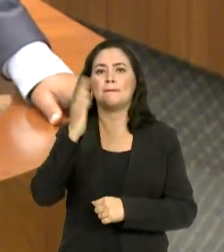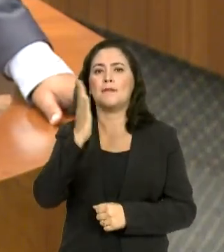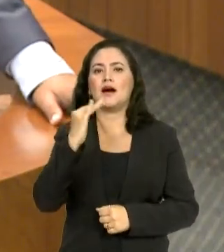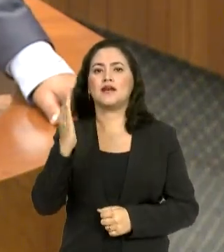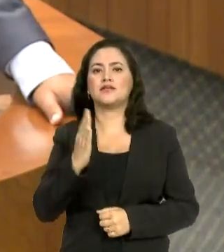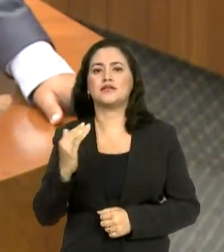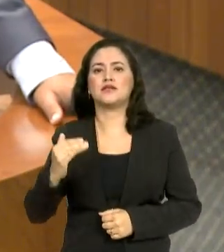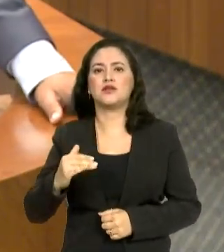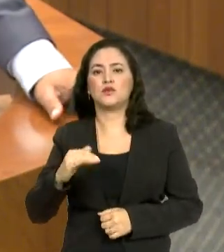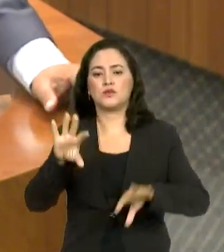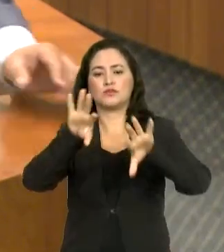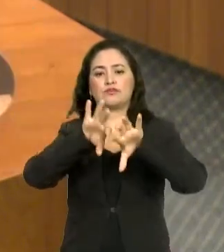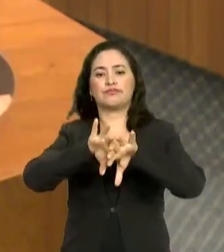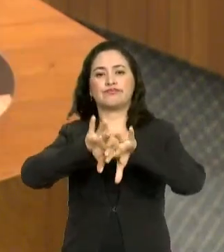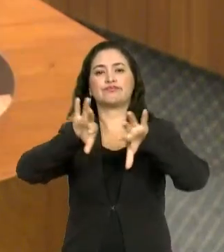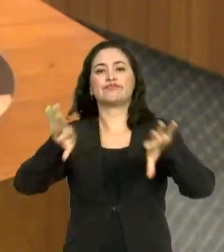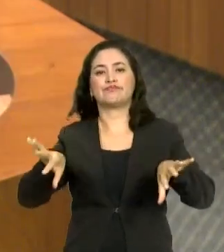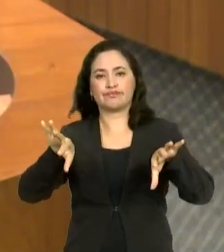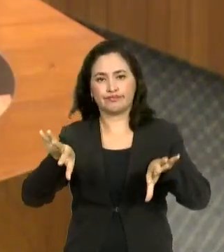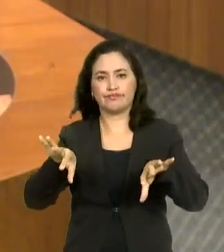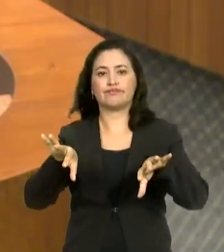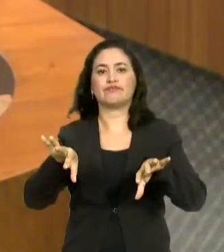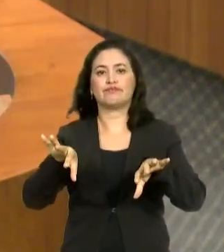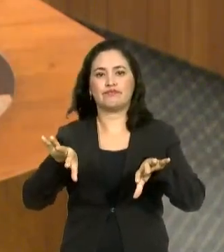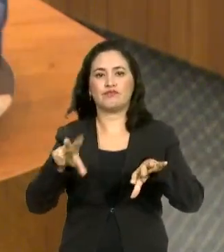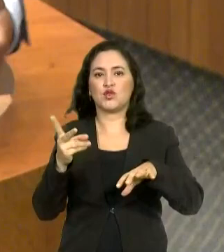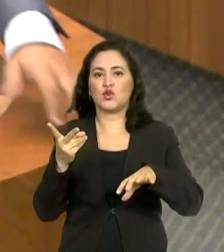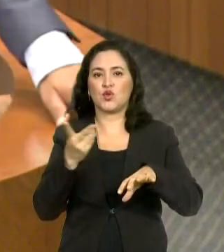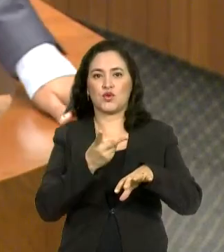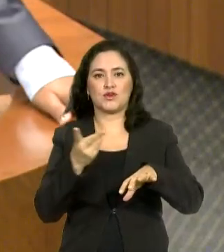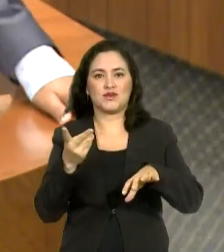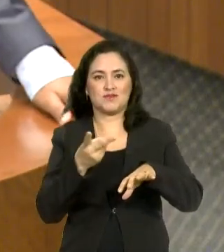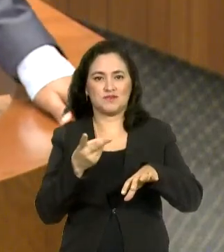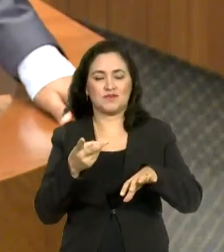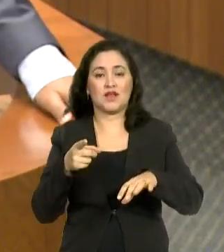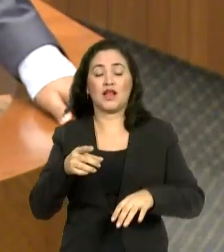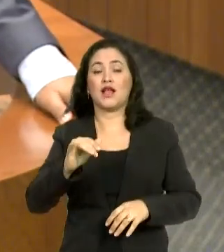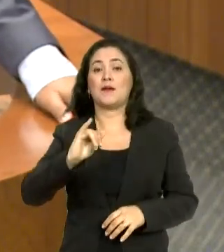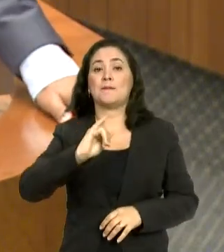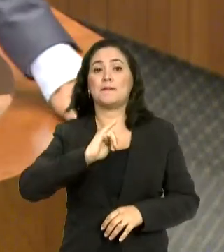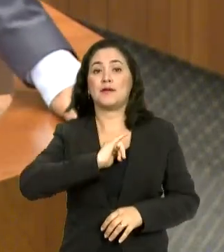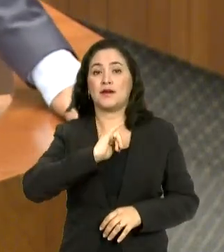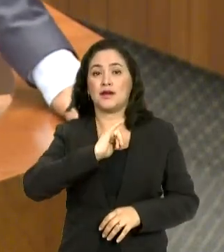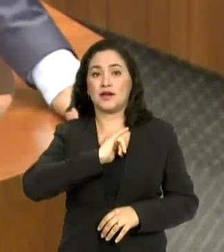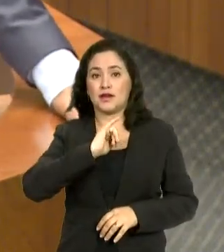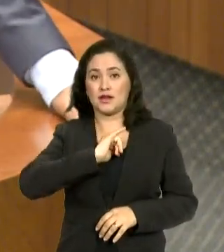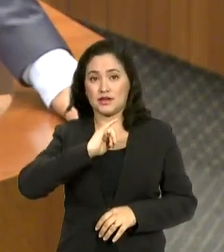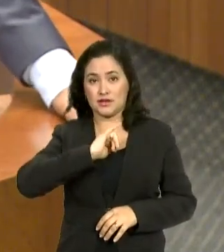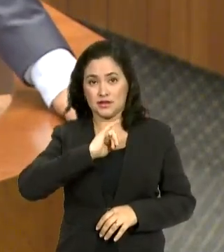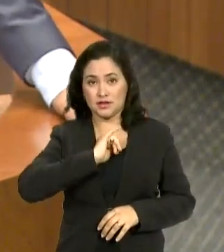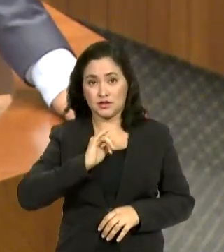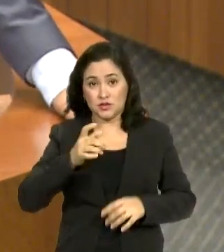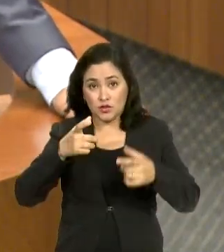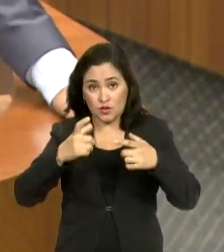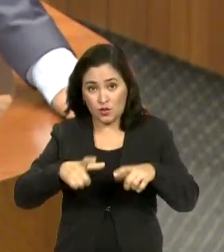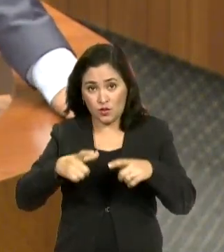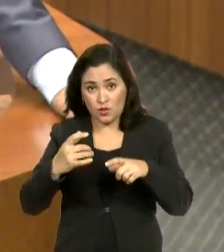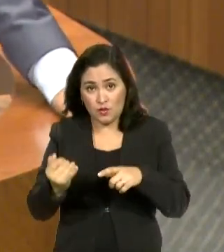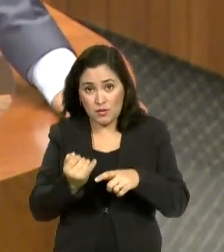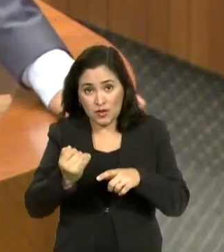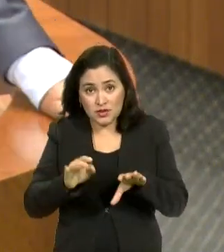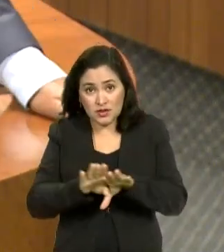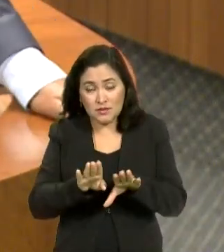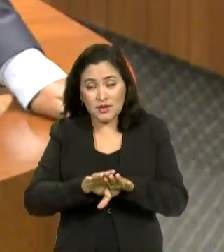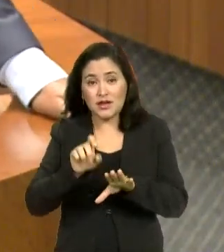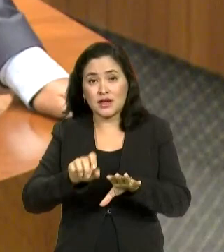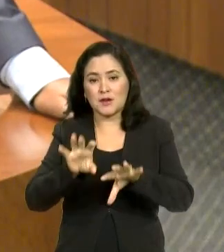E Imperatriz, que é o epicentro dessa polarização nacional, acaba traduzindo, às vezes, mensagens que a